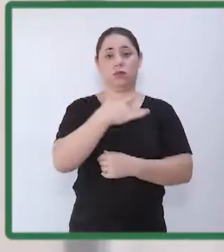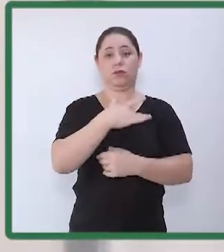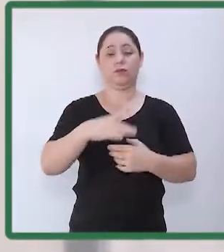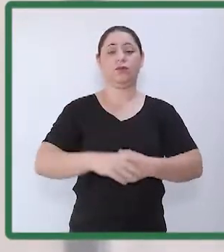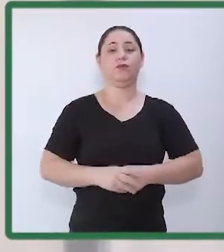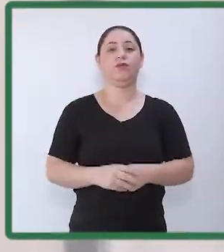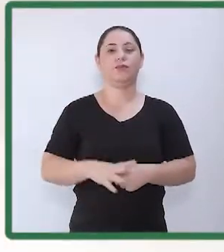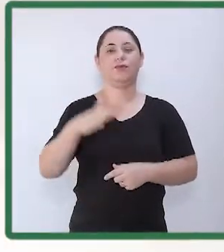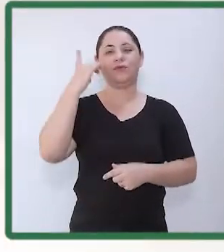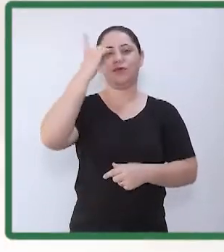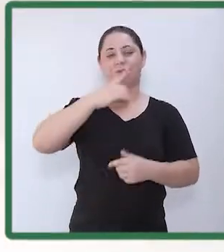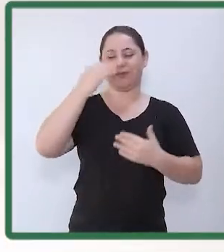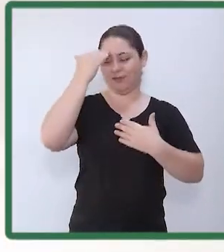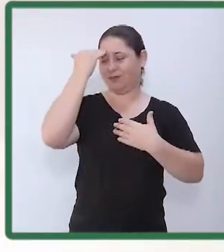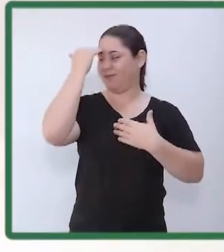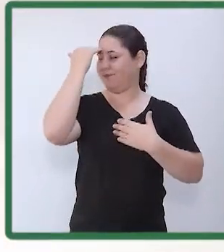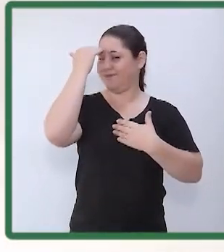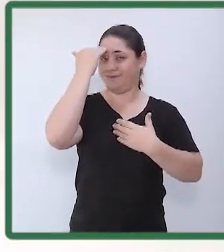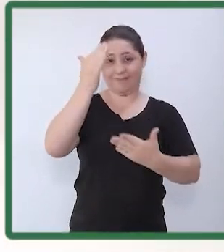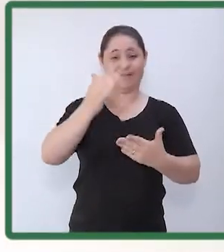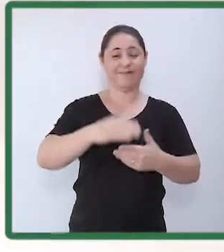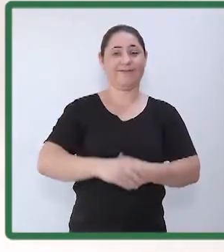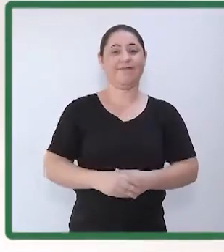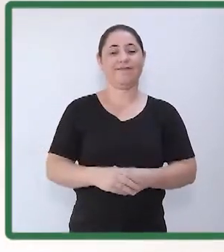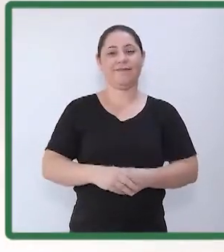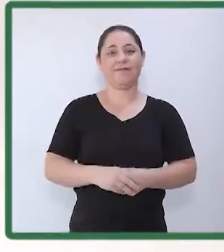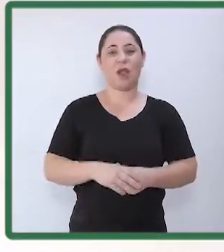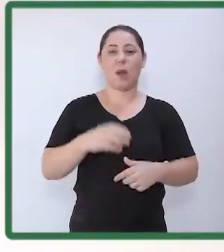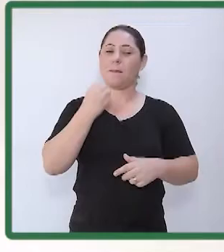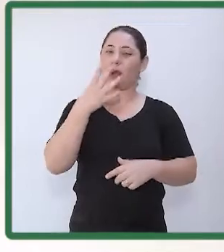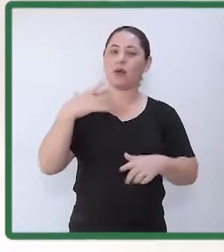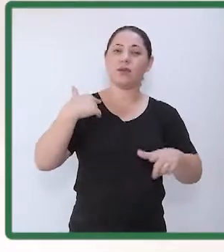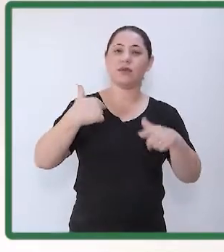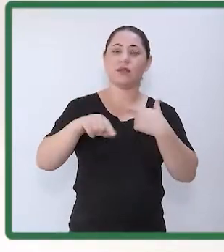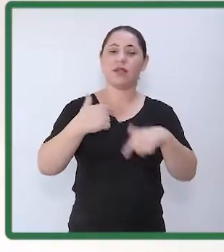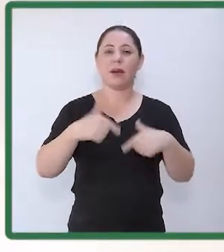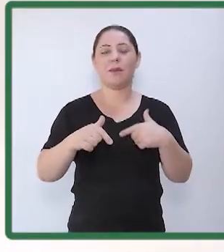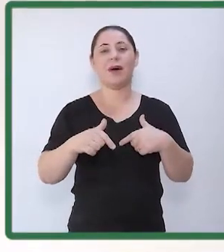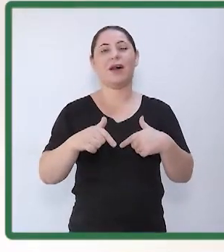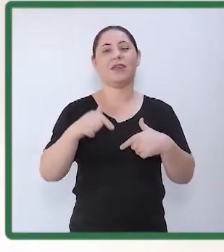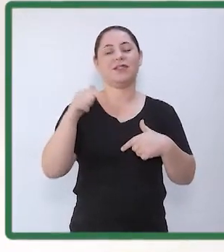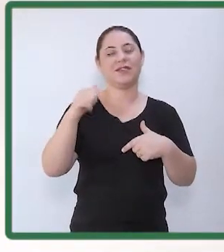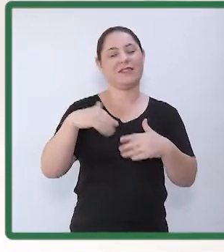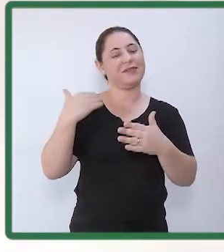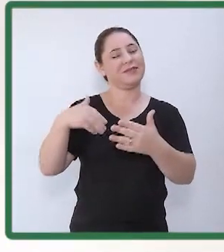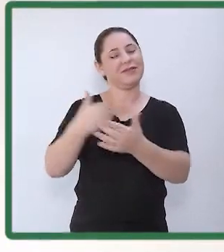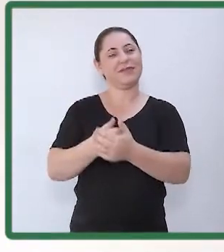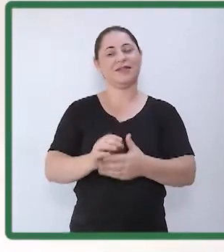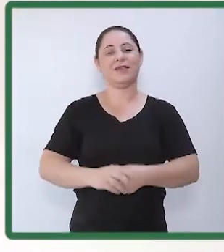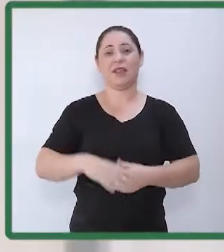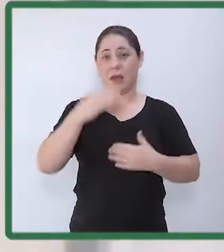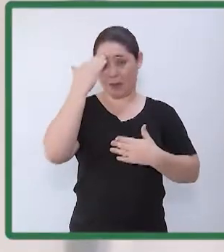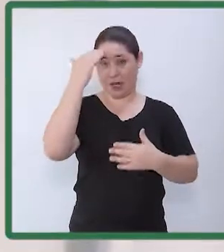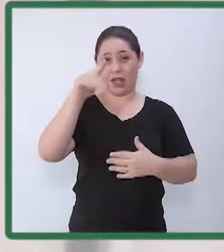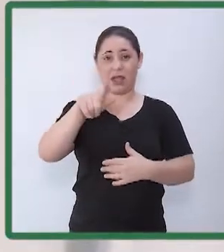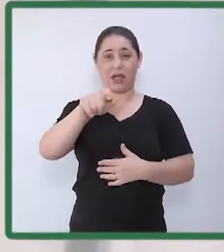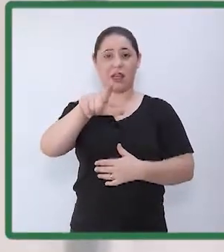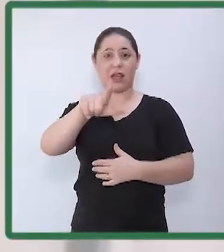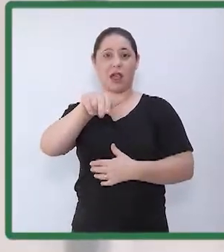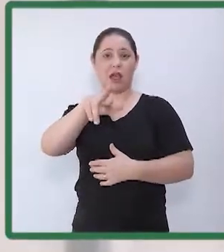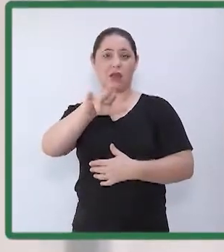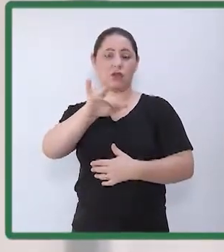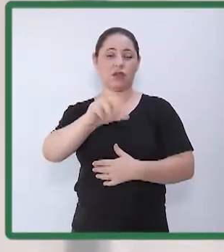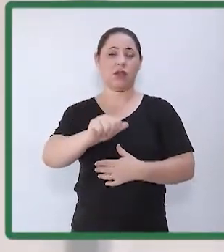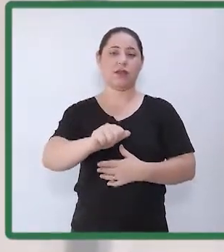de saúde. Deputada, muito obrigada. É um bom trabalho que eu sei que tem bastante aí pela frente. Obrigada,